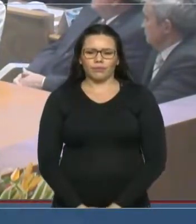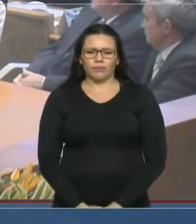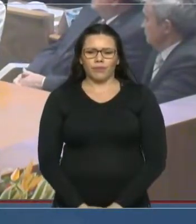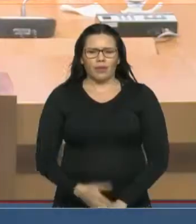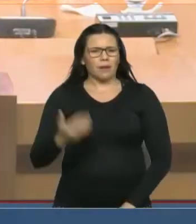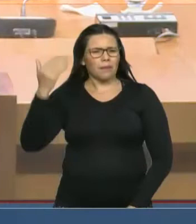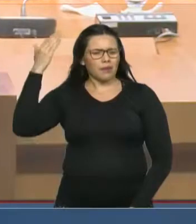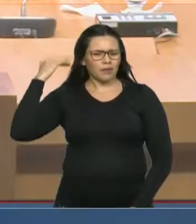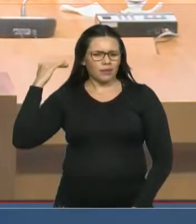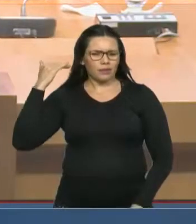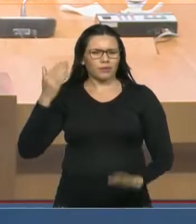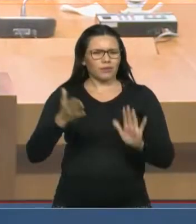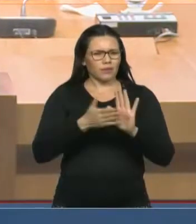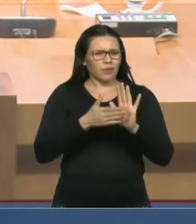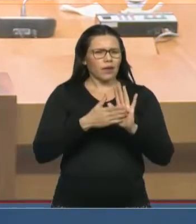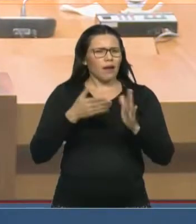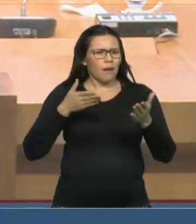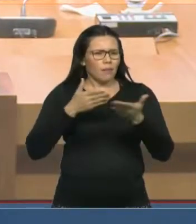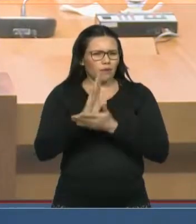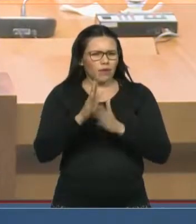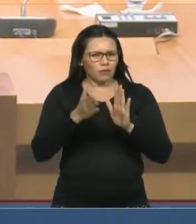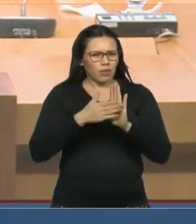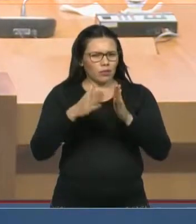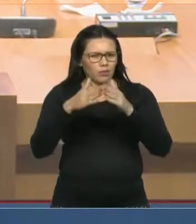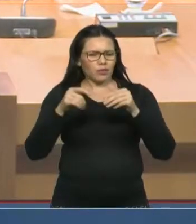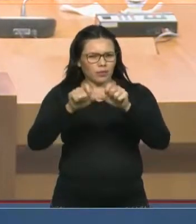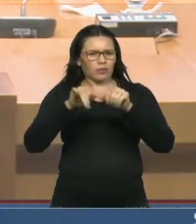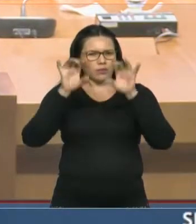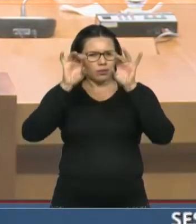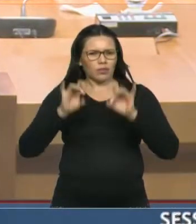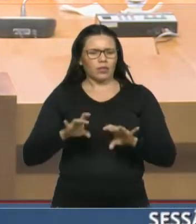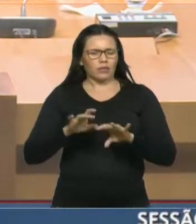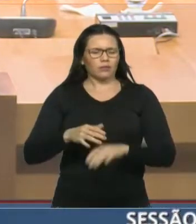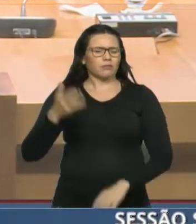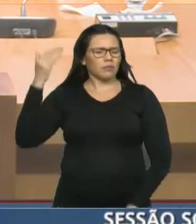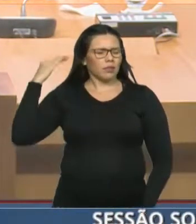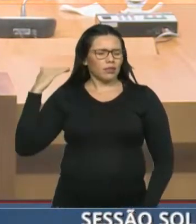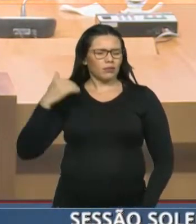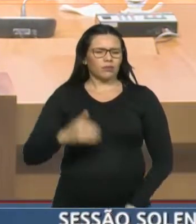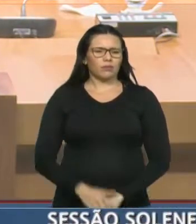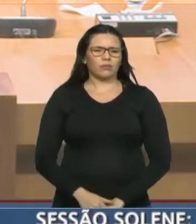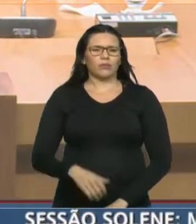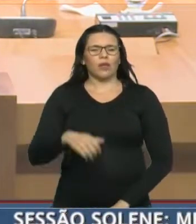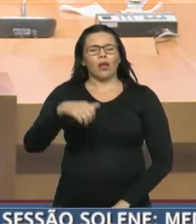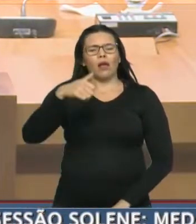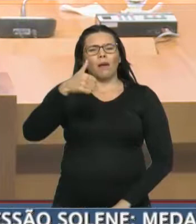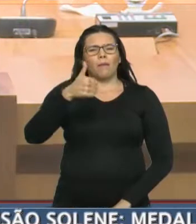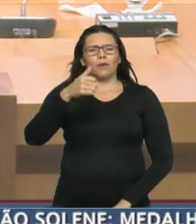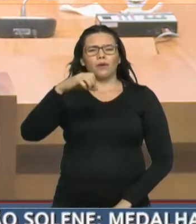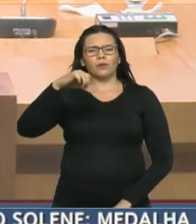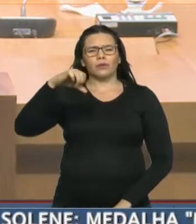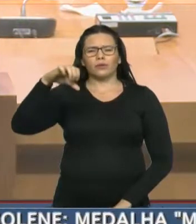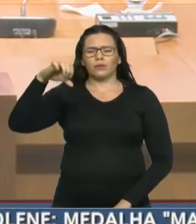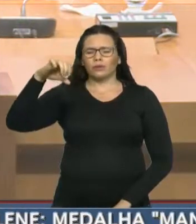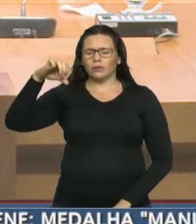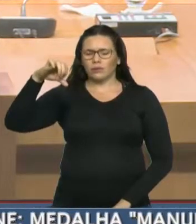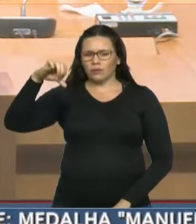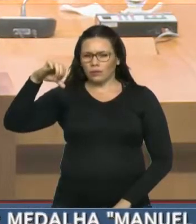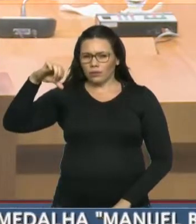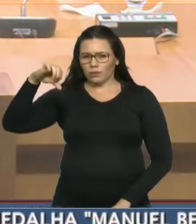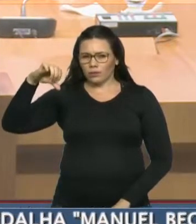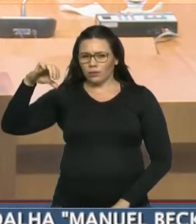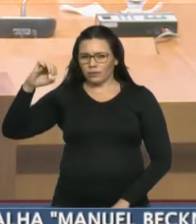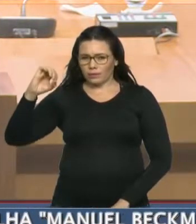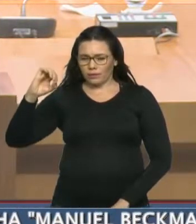90, mas ela foi, e Vossa Excelência pode sair daqui com esta convicção, referendada